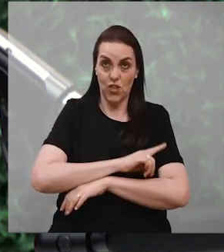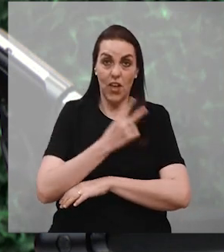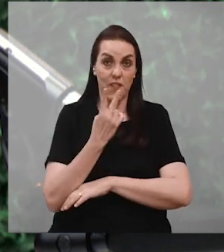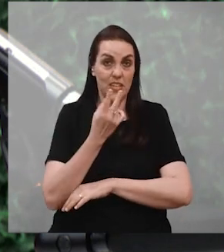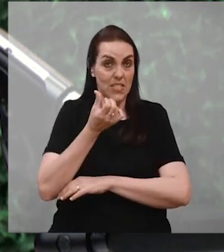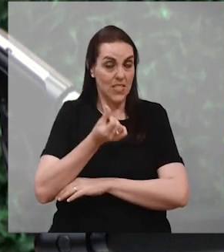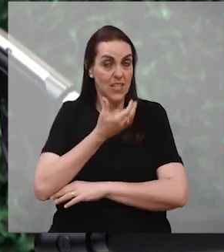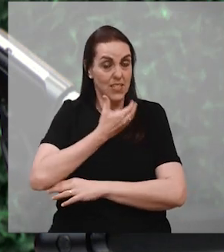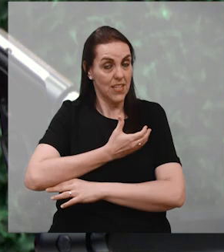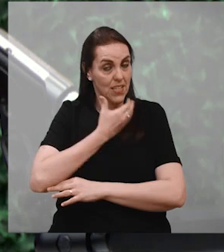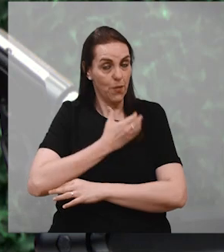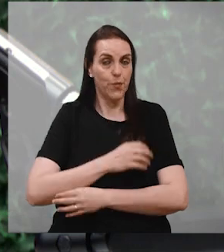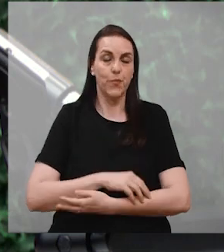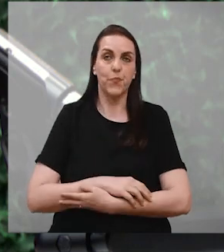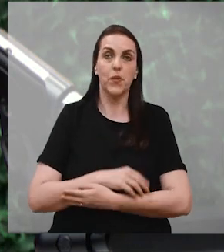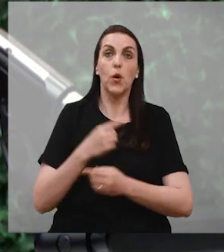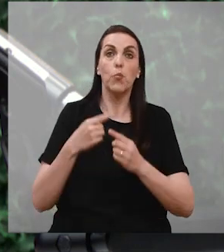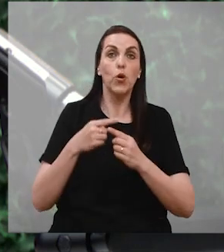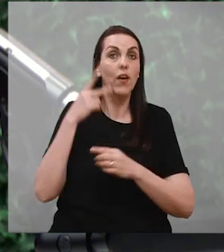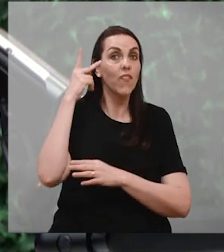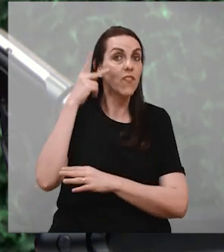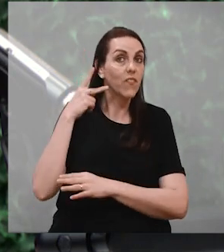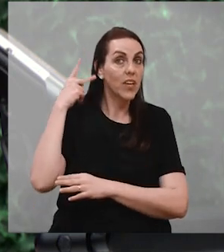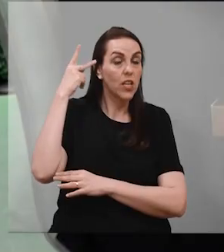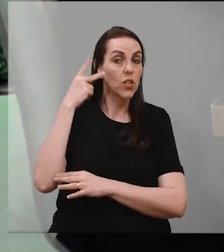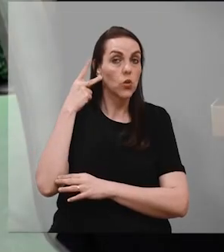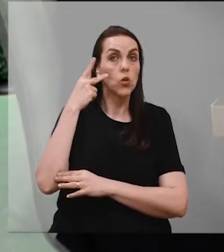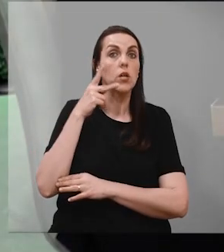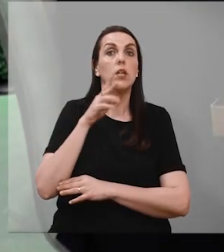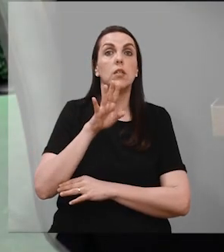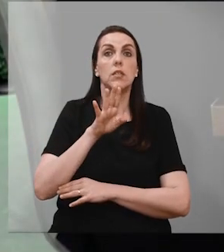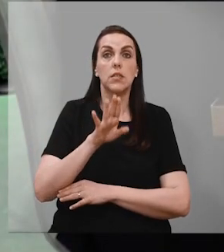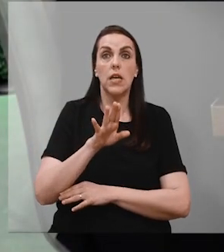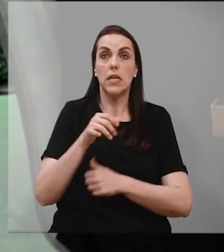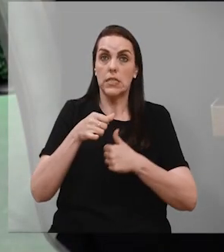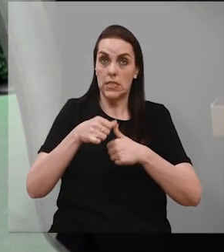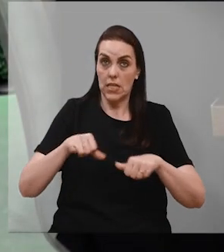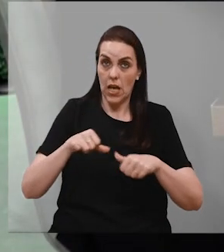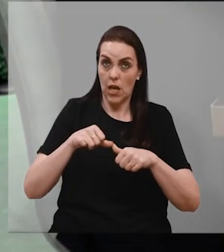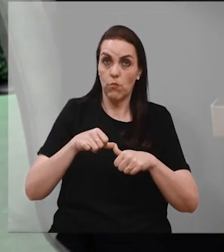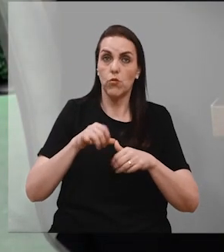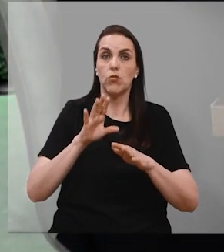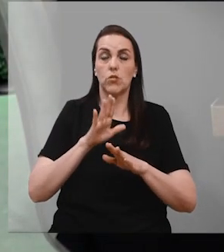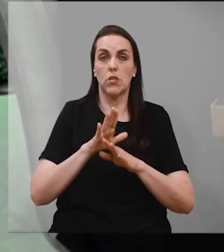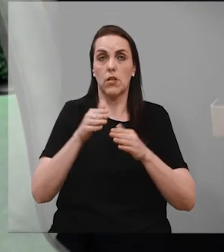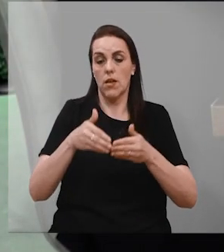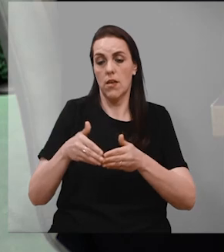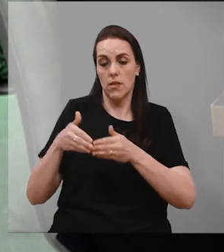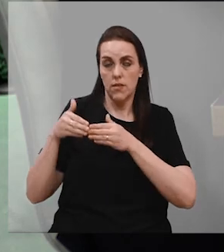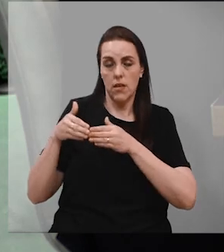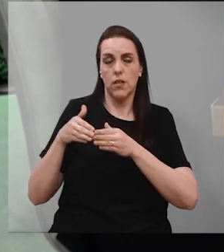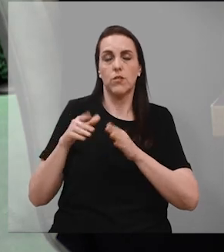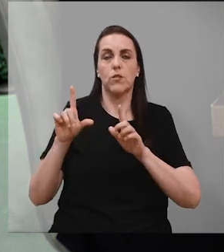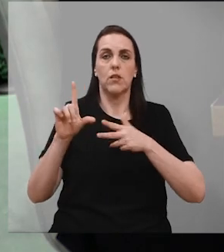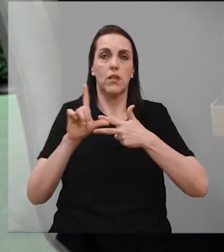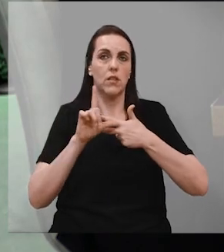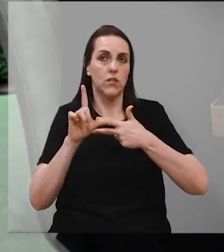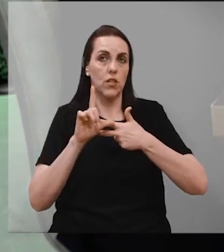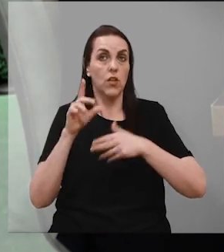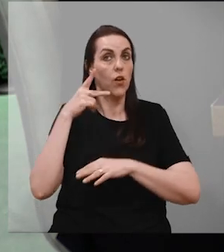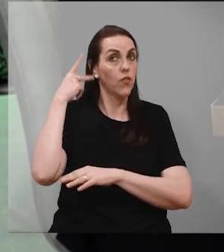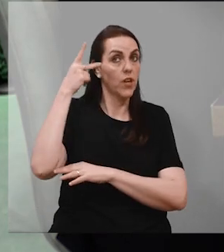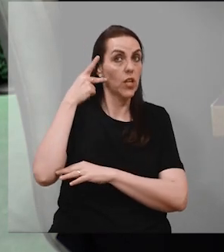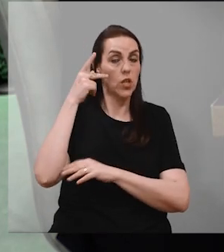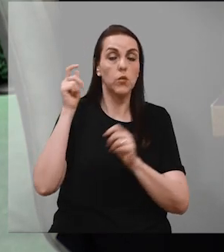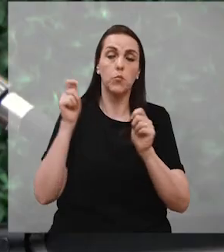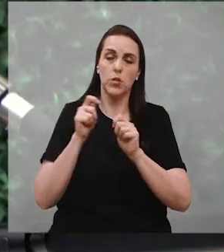dia 26, né? 26 de dezembro. Porque os vereadores, mesmo a gente estando em um recesso legislativo, os